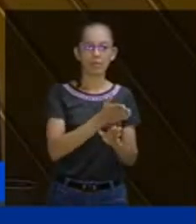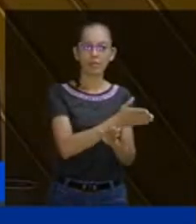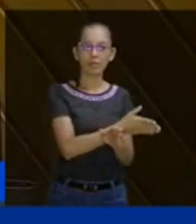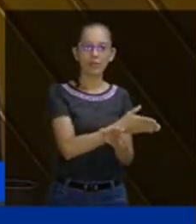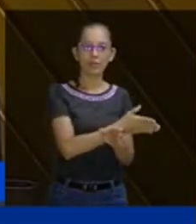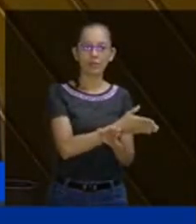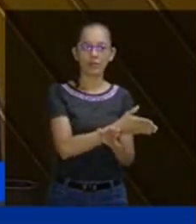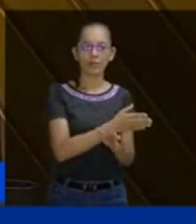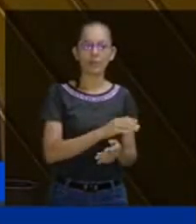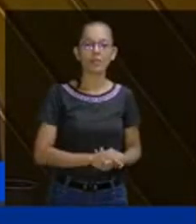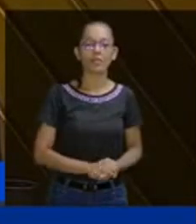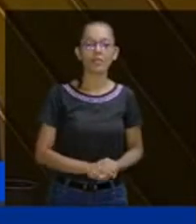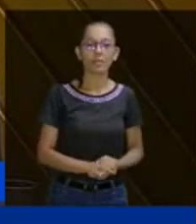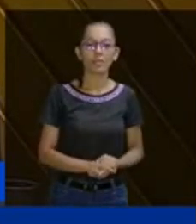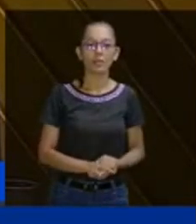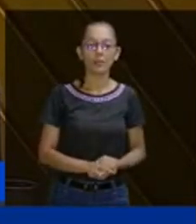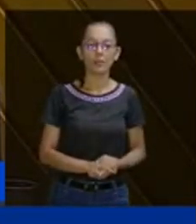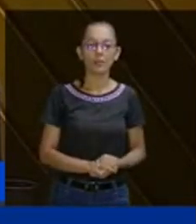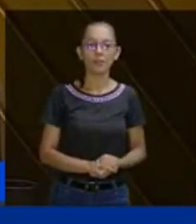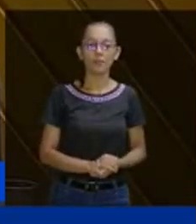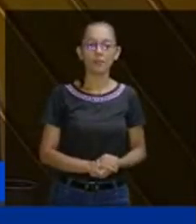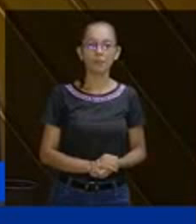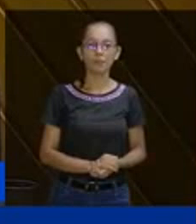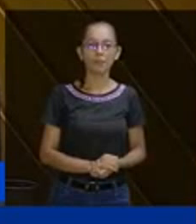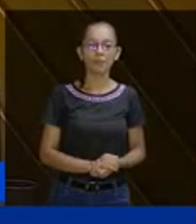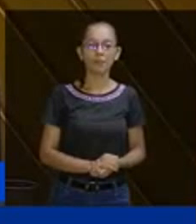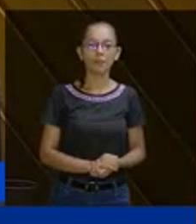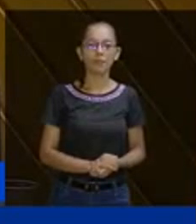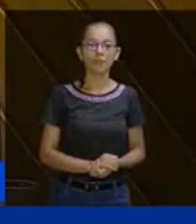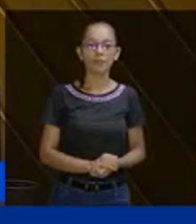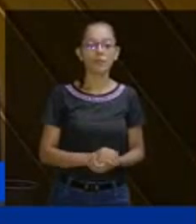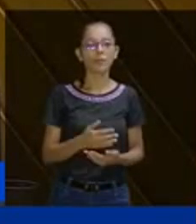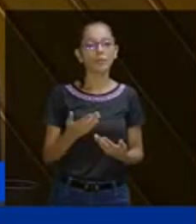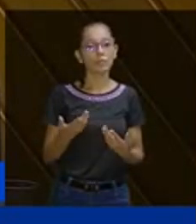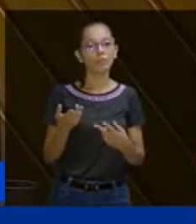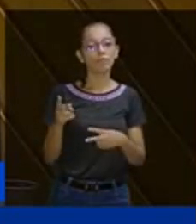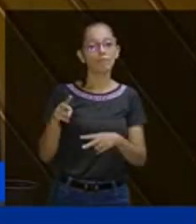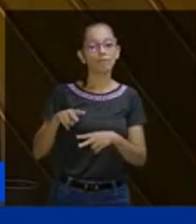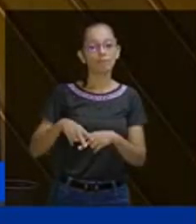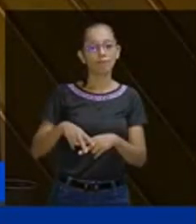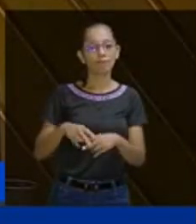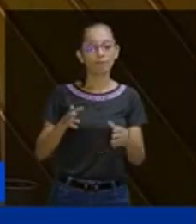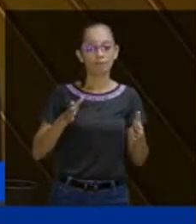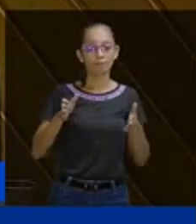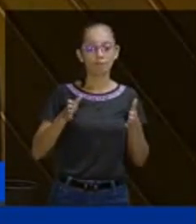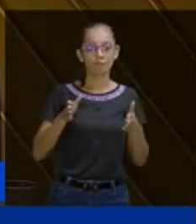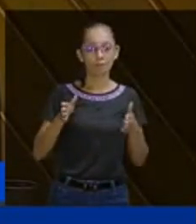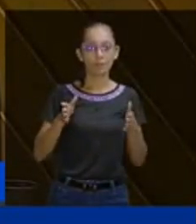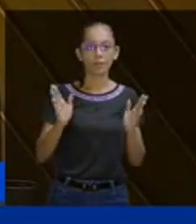a prisão preventiva foi decretada justamente em decorrência